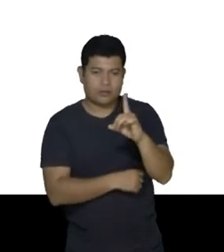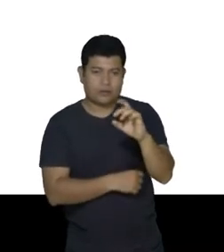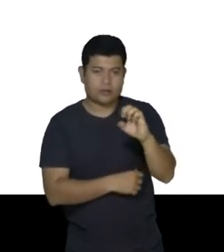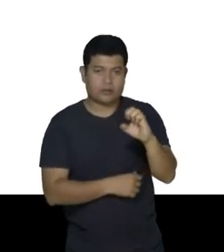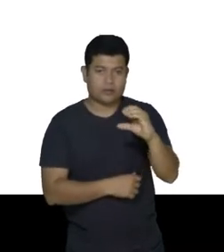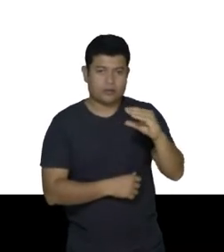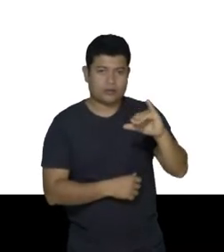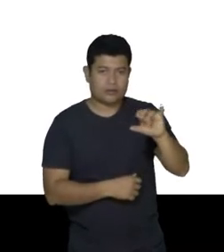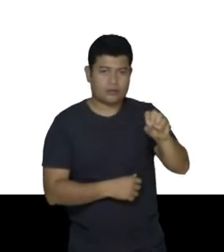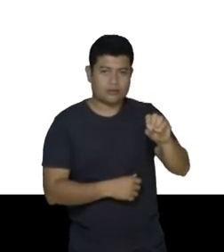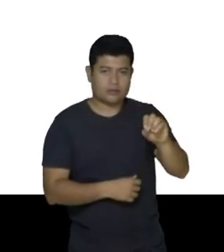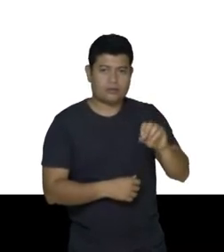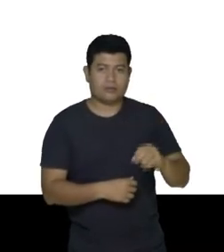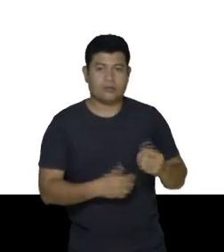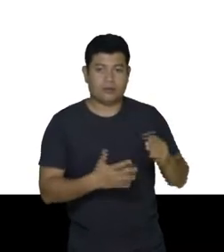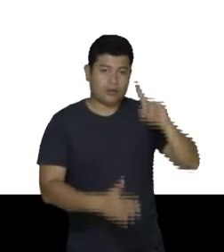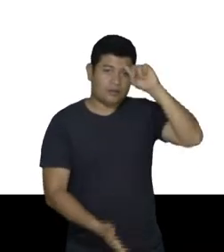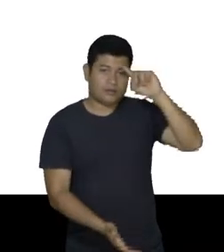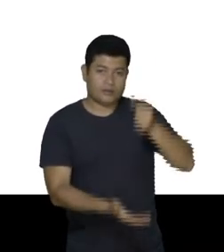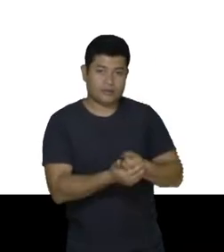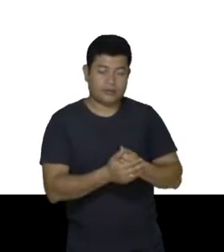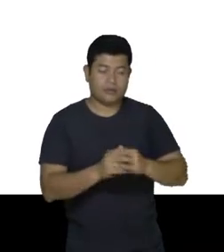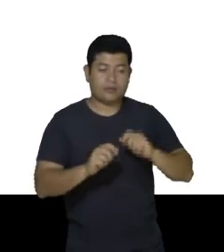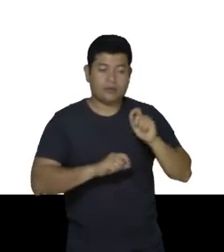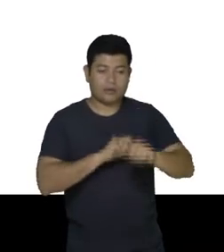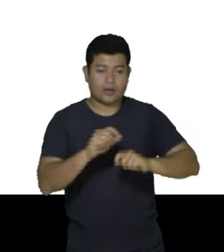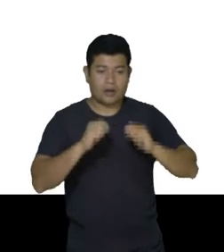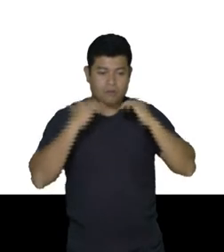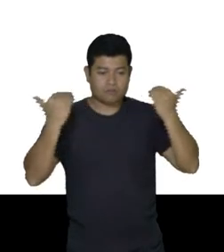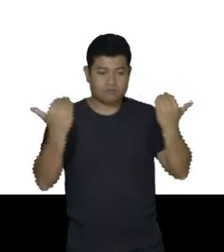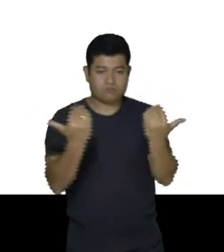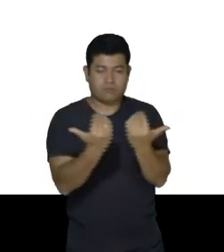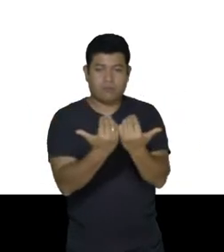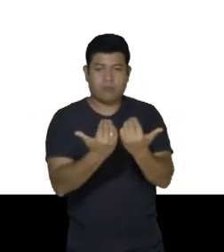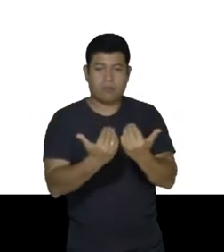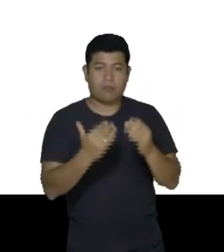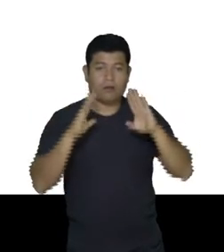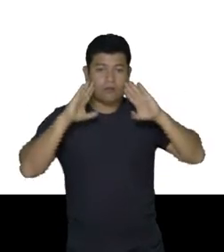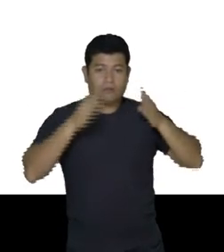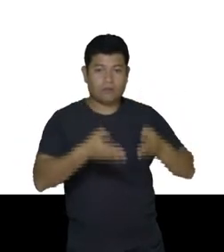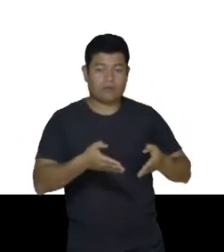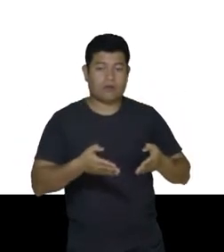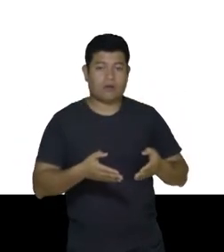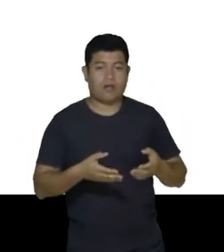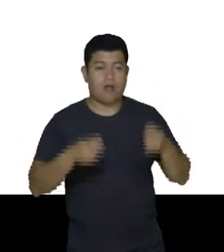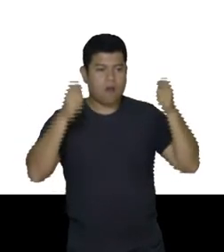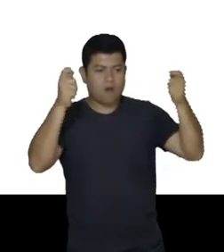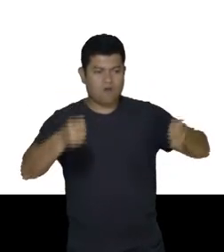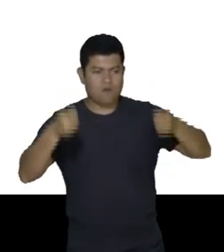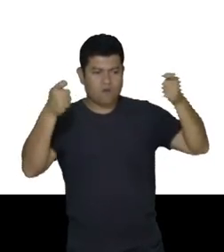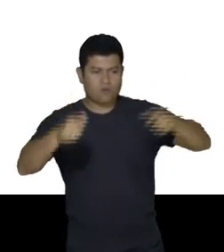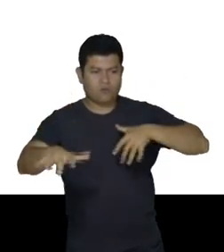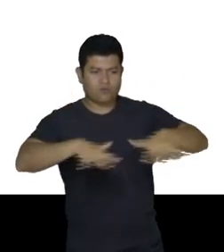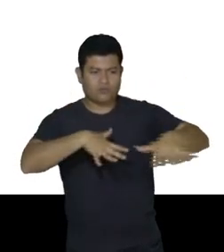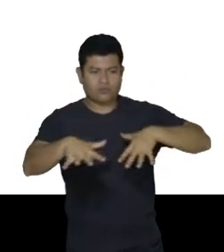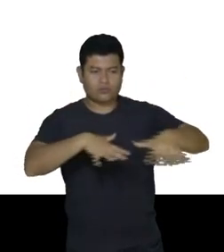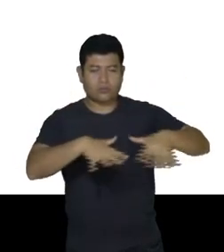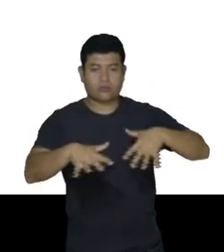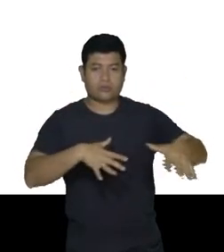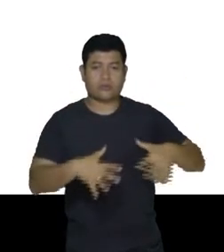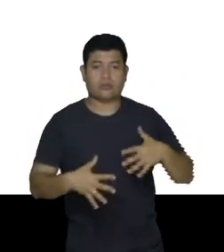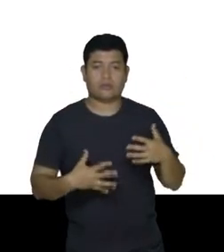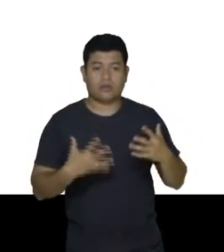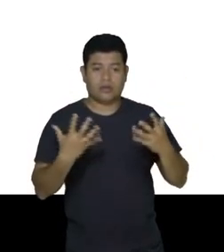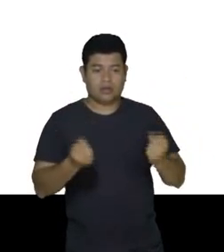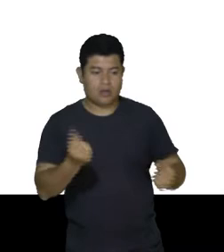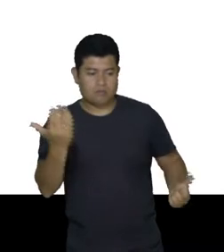foi definida em assembleia e visa a participação em atos pela educação e a favor da eleição de